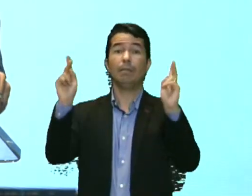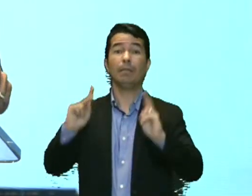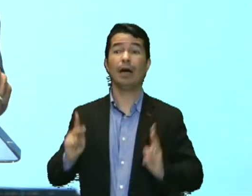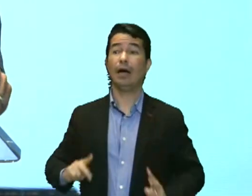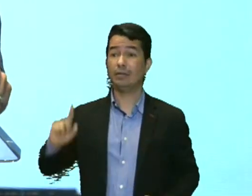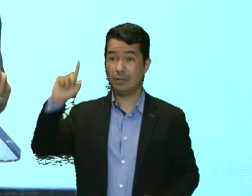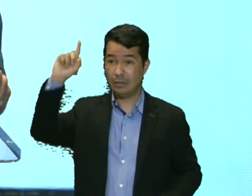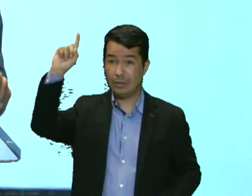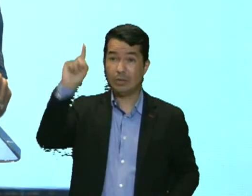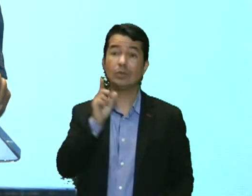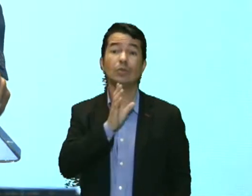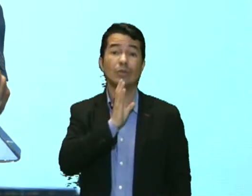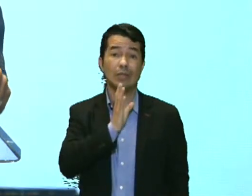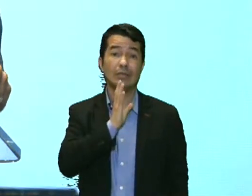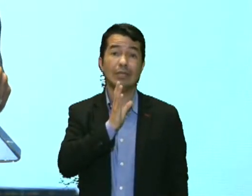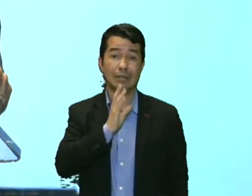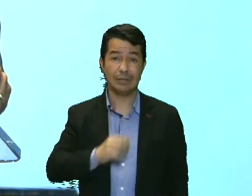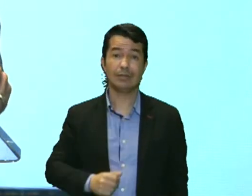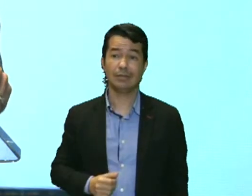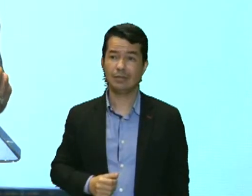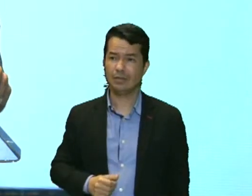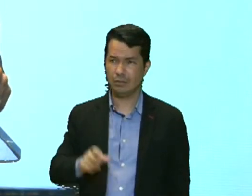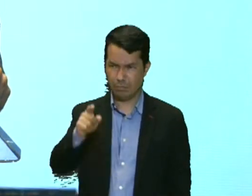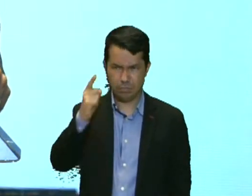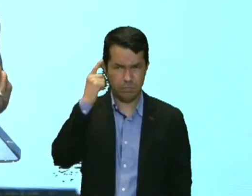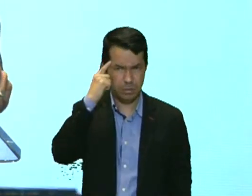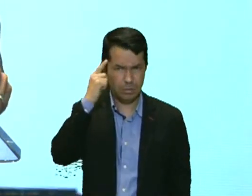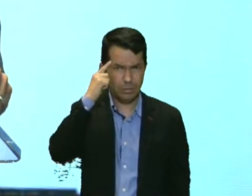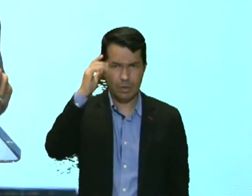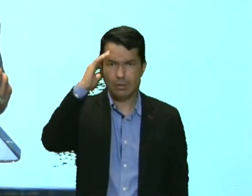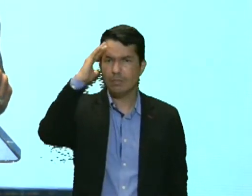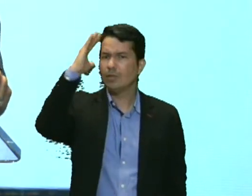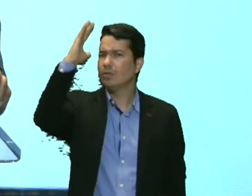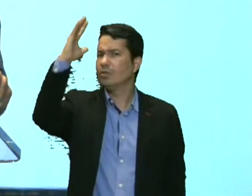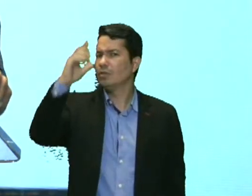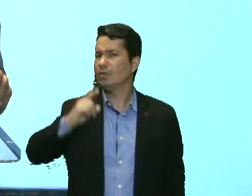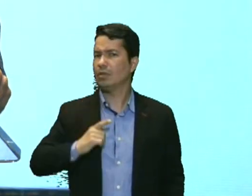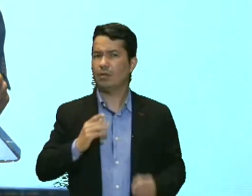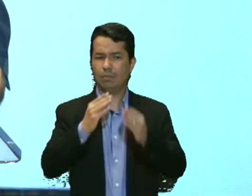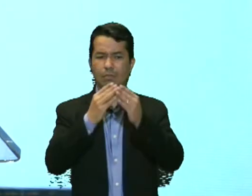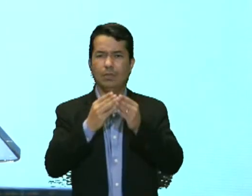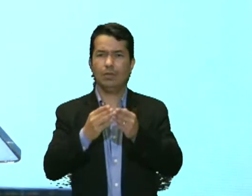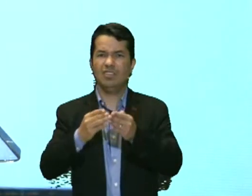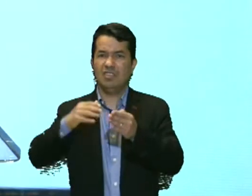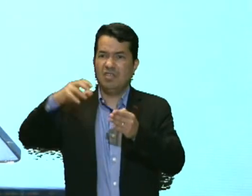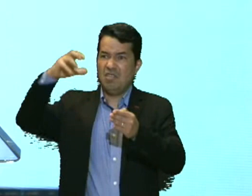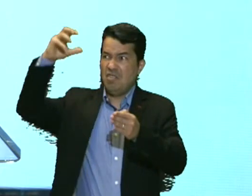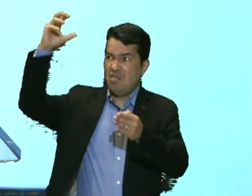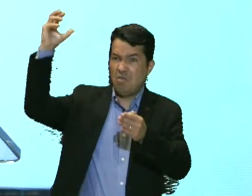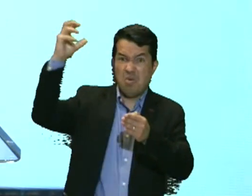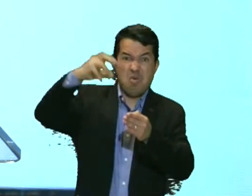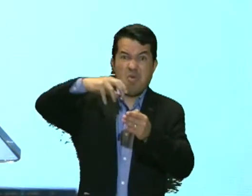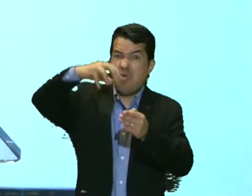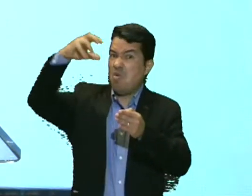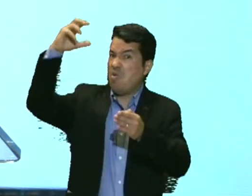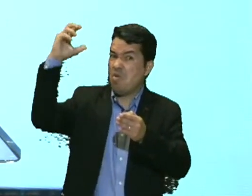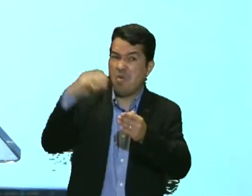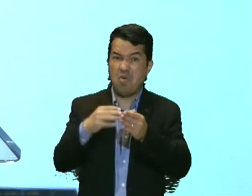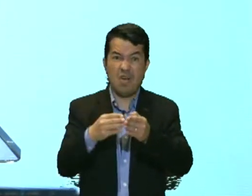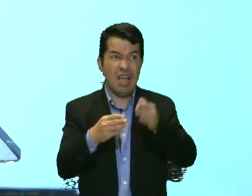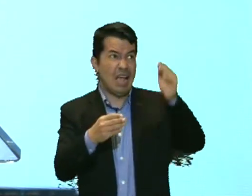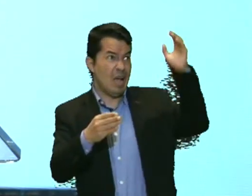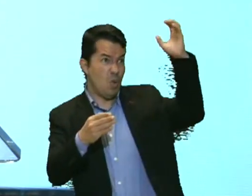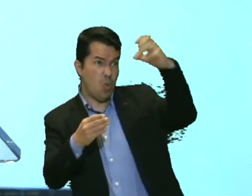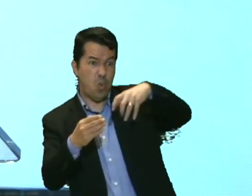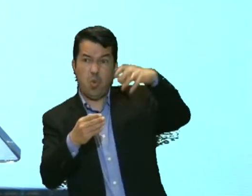Você já imaginou você tendo que enfrentar uma tempestade em alto mar, tudo ficar escuro e aquele